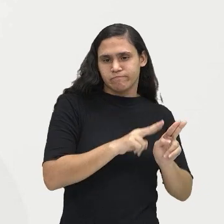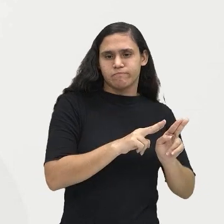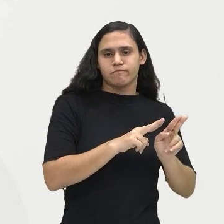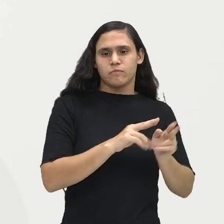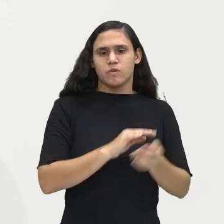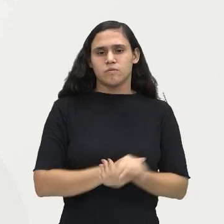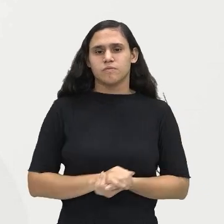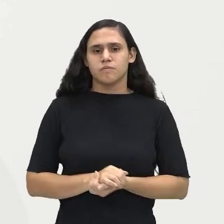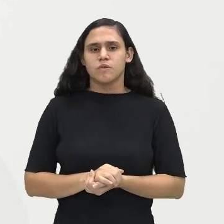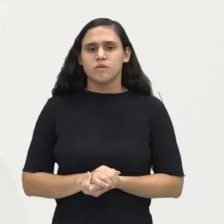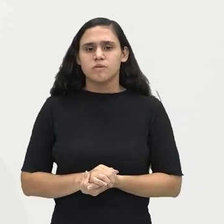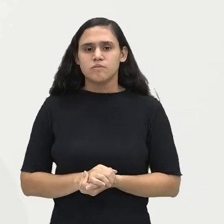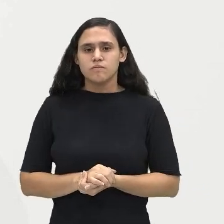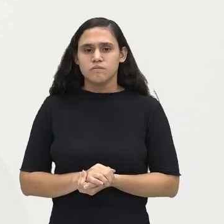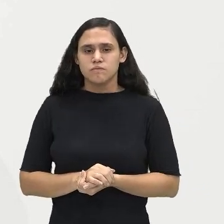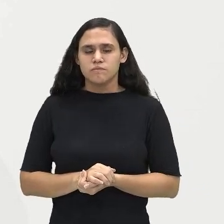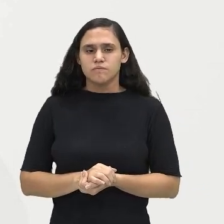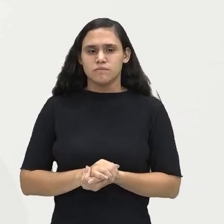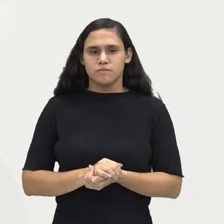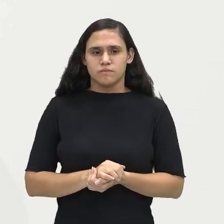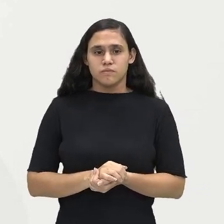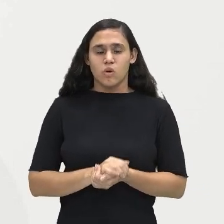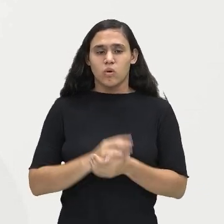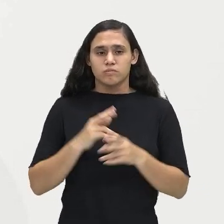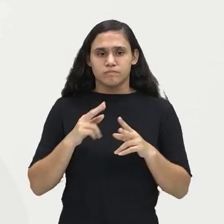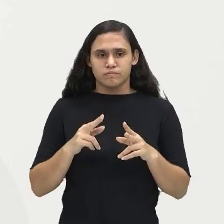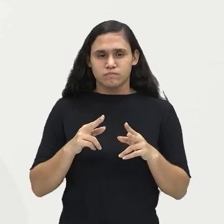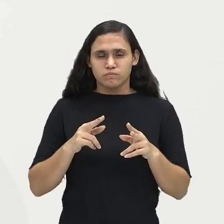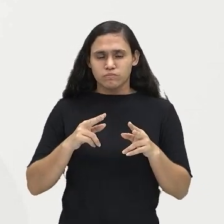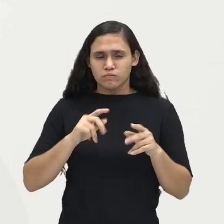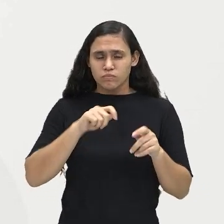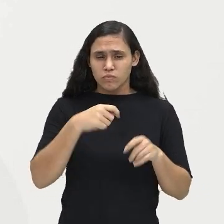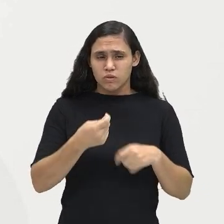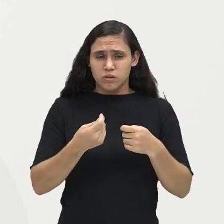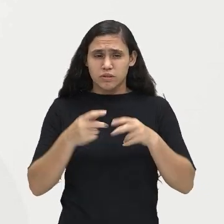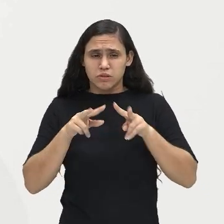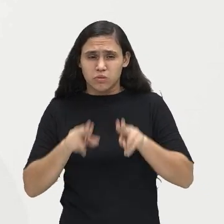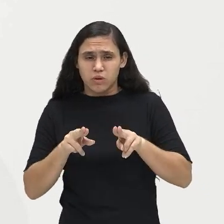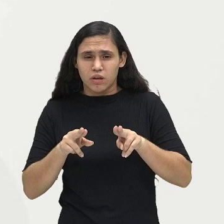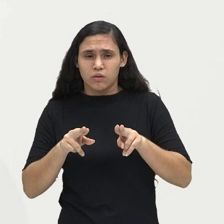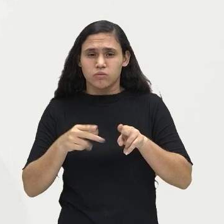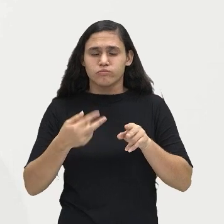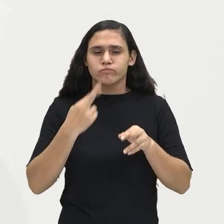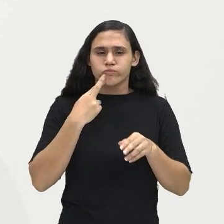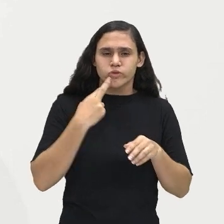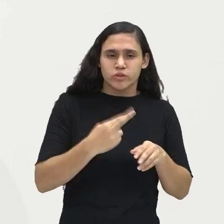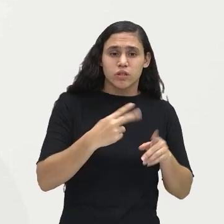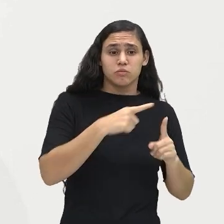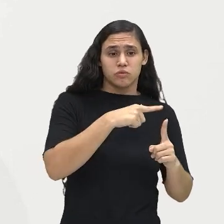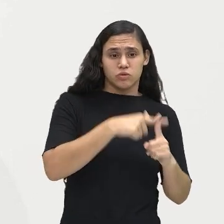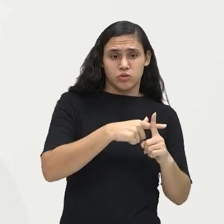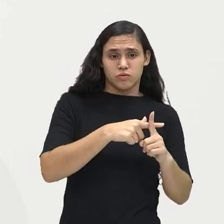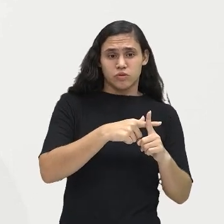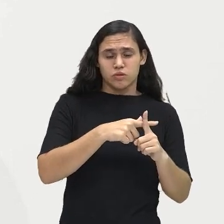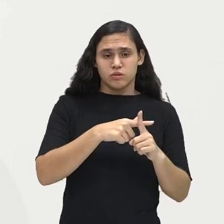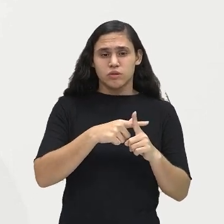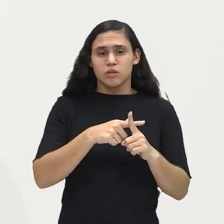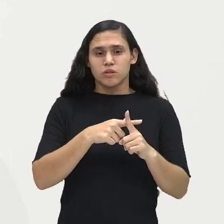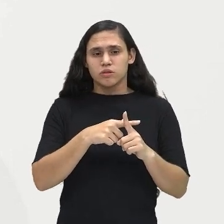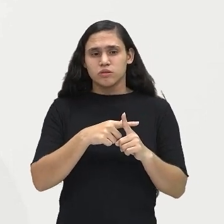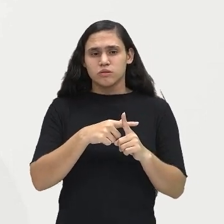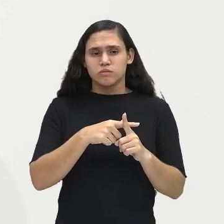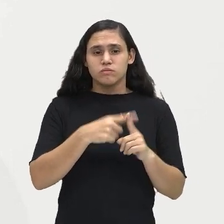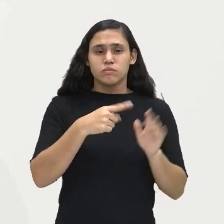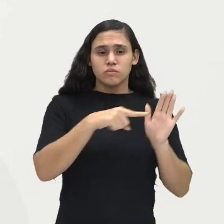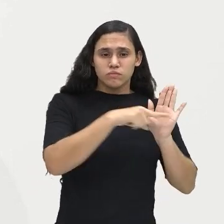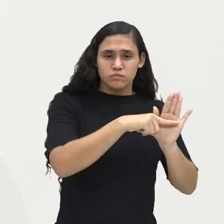na divisão, o resultado é positivo. Ó. Sinais diferentes, o resultado, sinais iguais, aqui